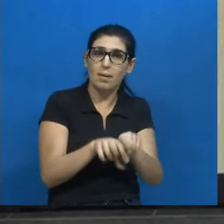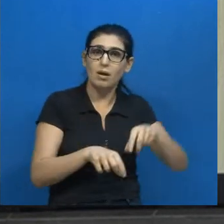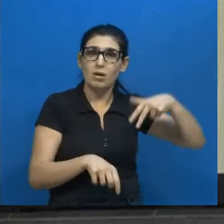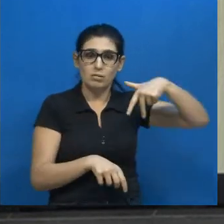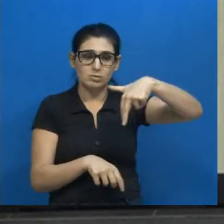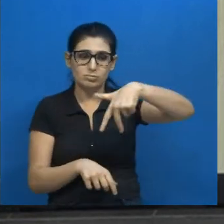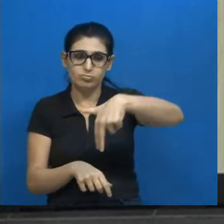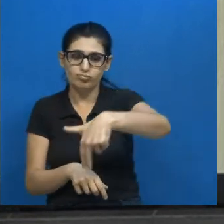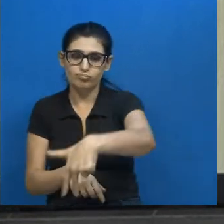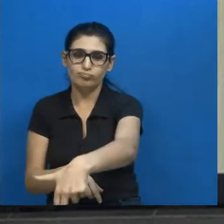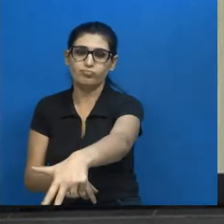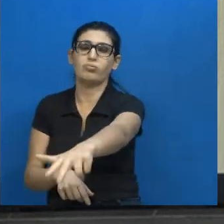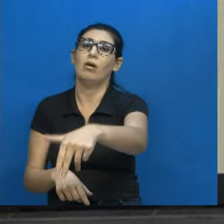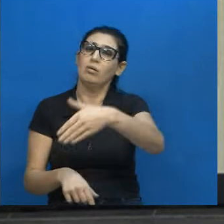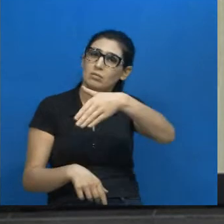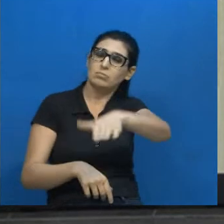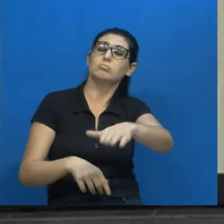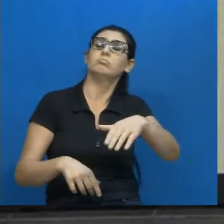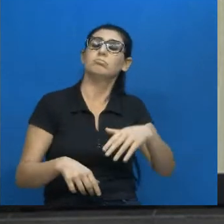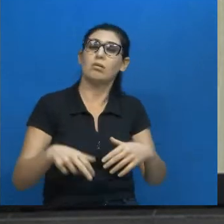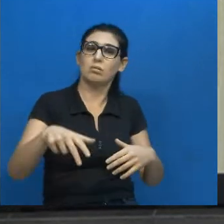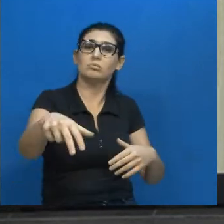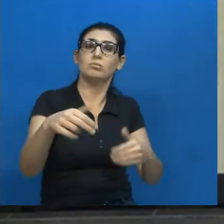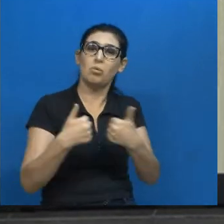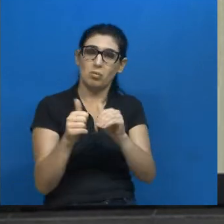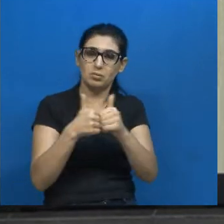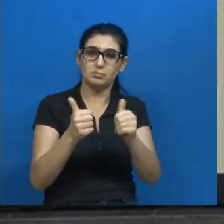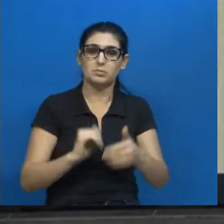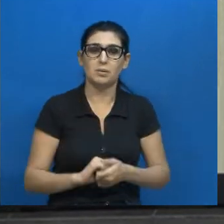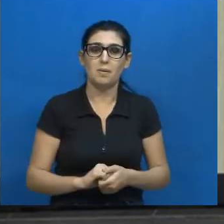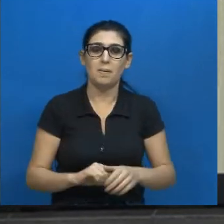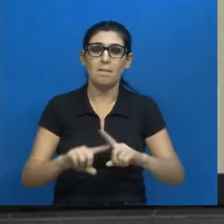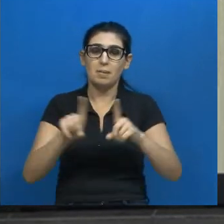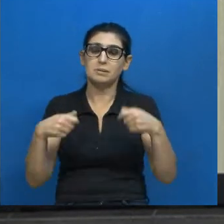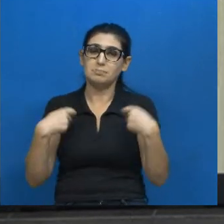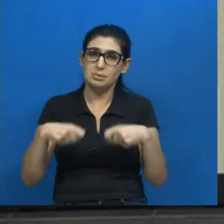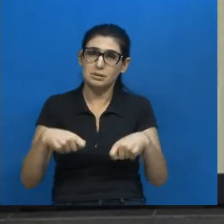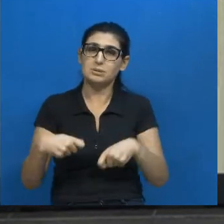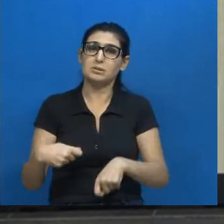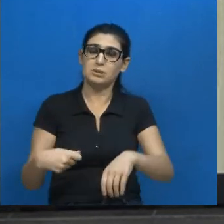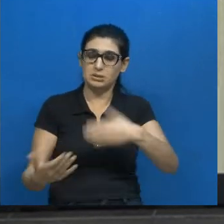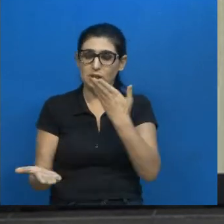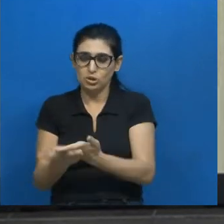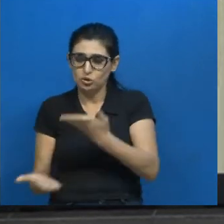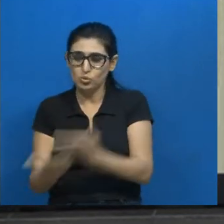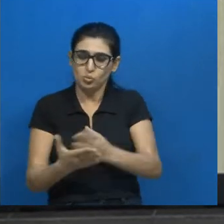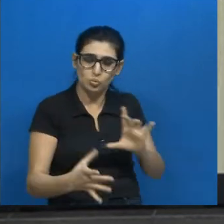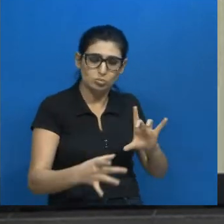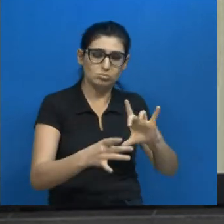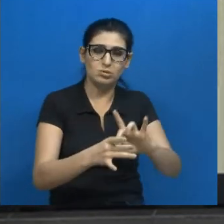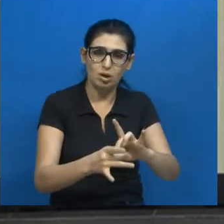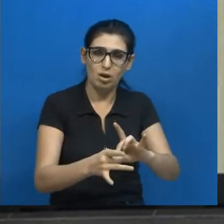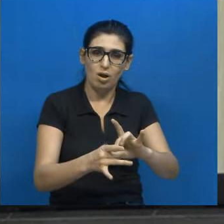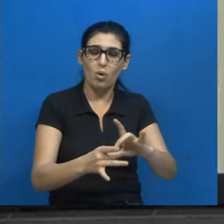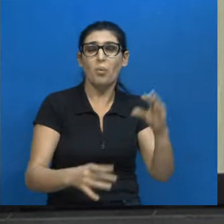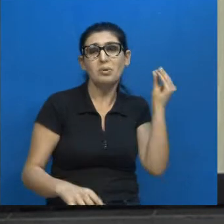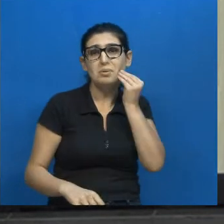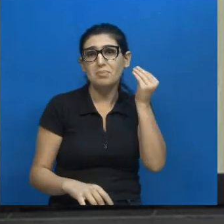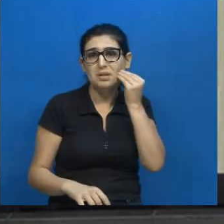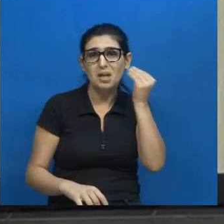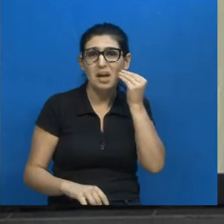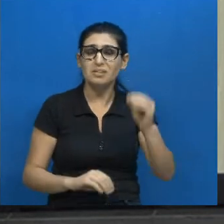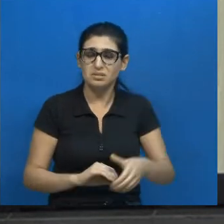essa interação da teoria com a experiência. É isso que eu penso, e é isso a minha opinião.